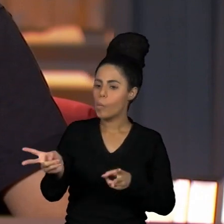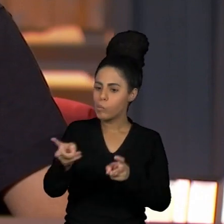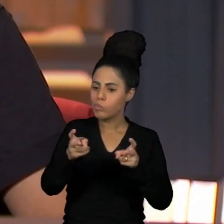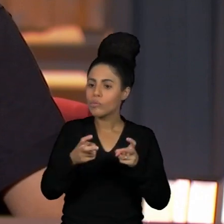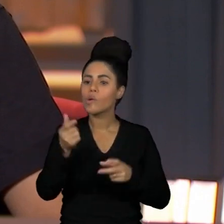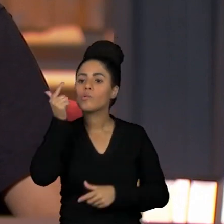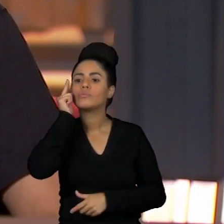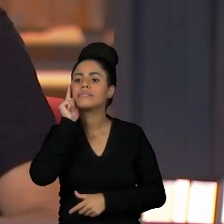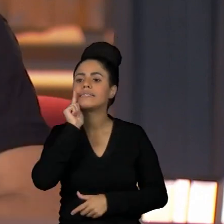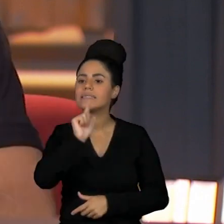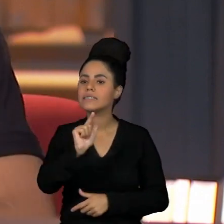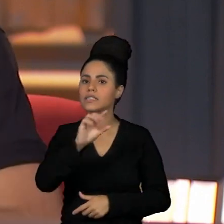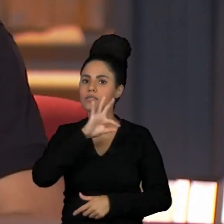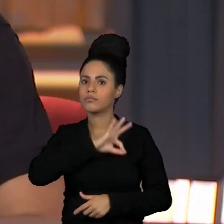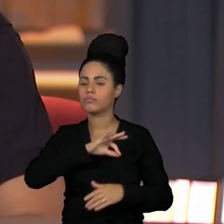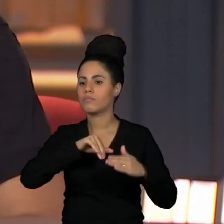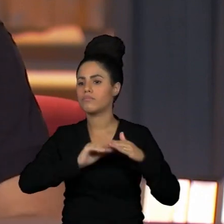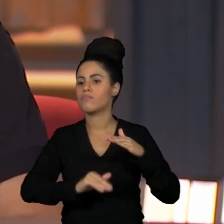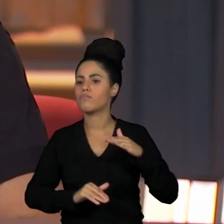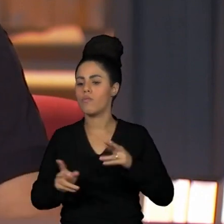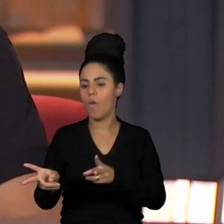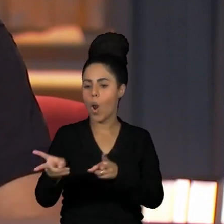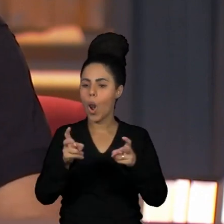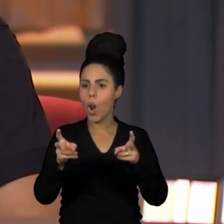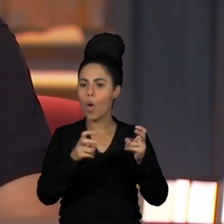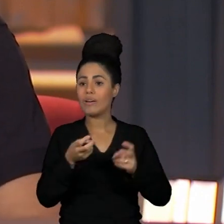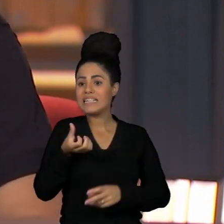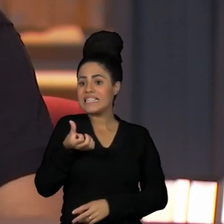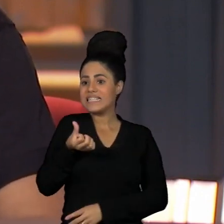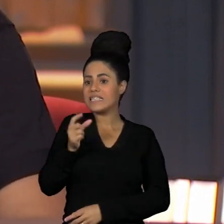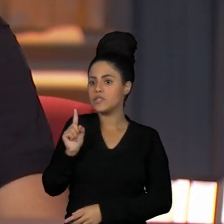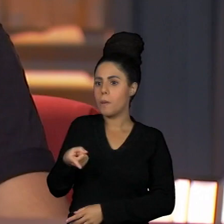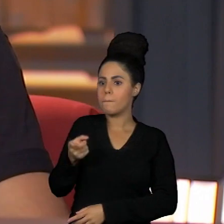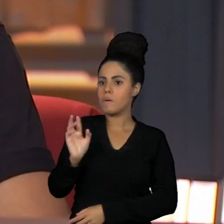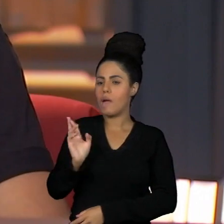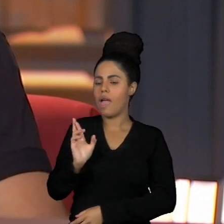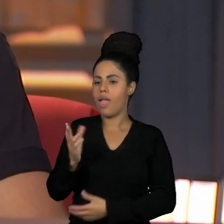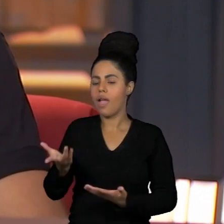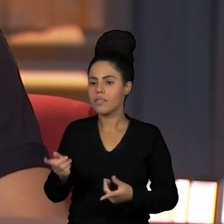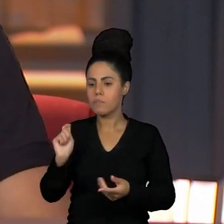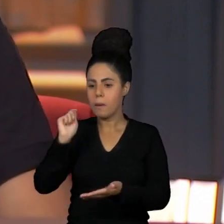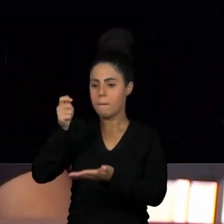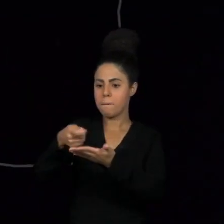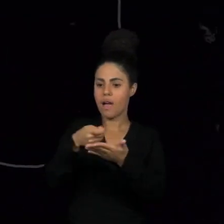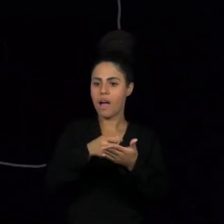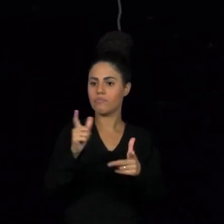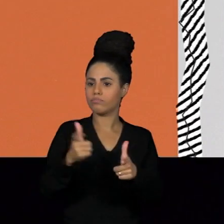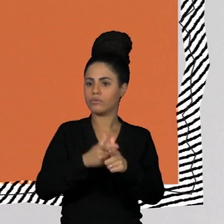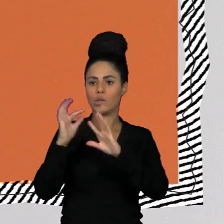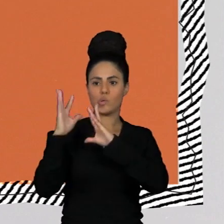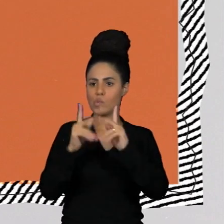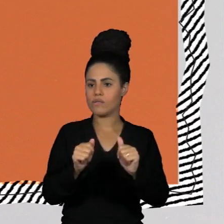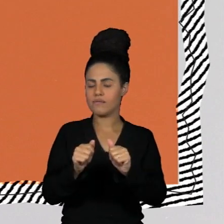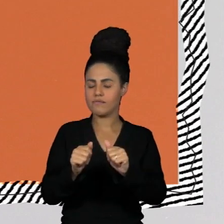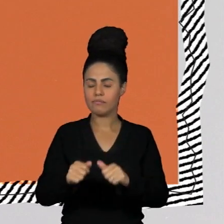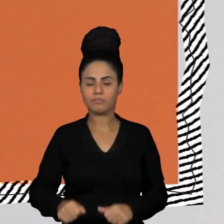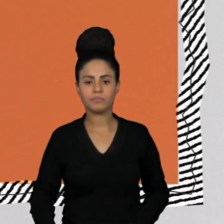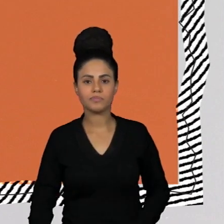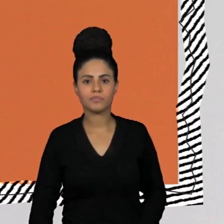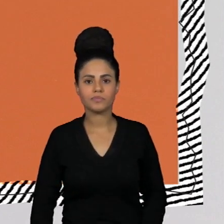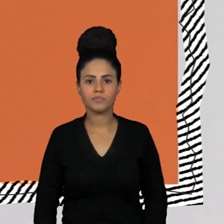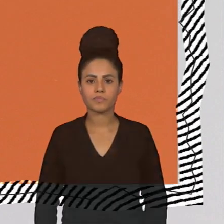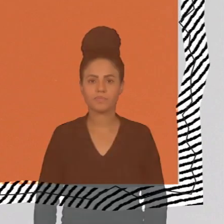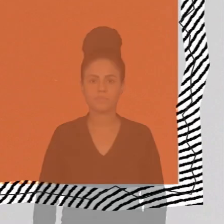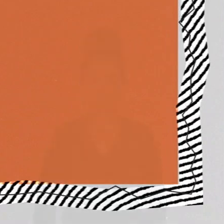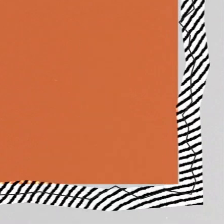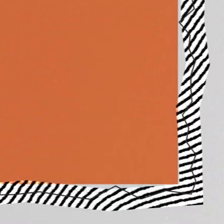Olha. Eu lembro que teve mês que eu lucrei, tipo, pra mim, R$6.000. E aí eu pagava toda a dívida. Eu tô à procura de uma